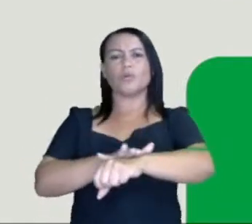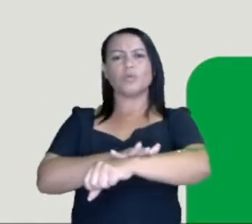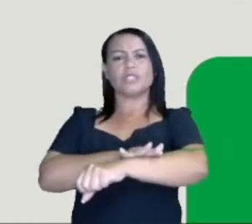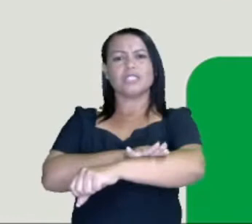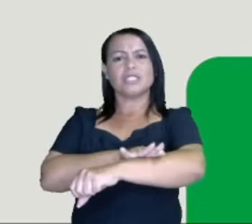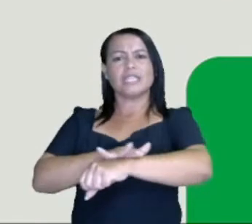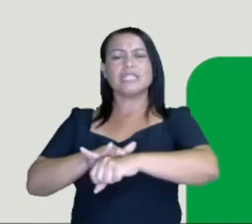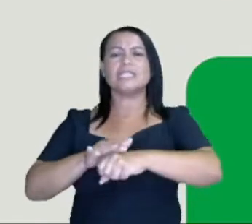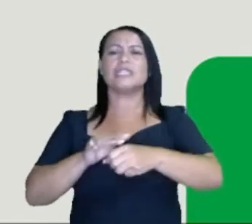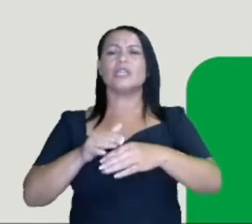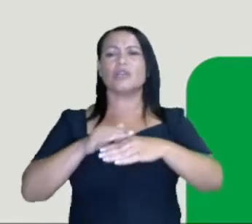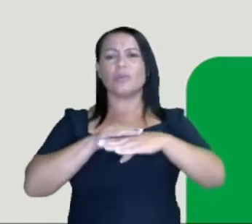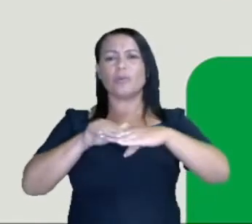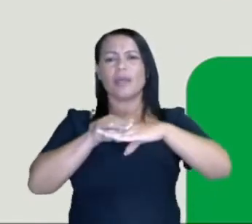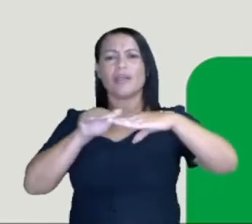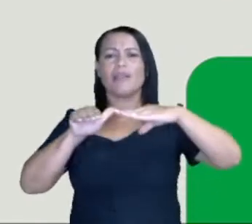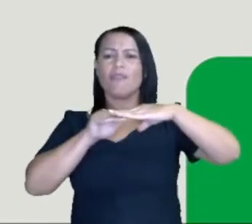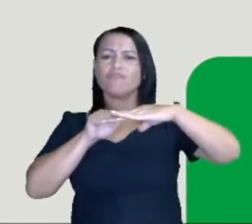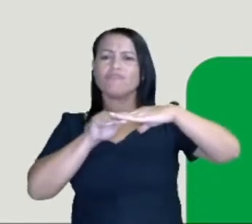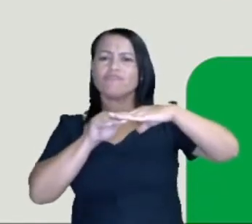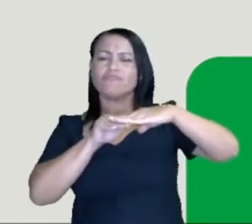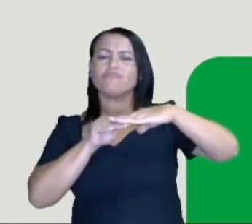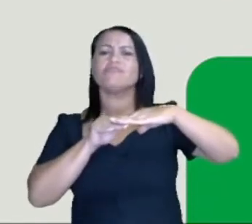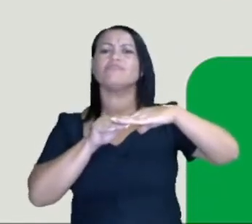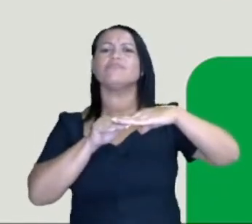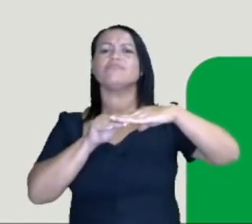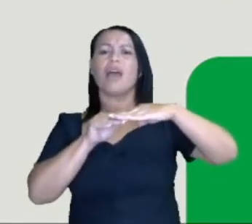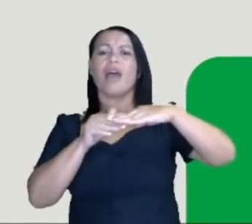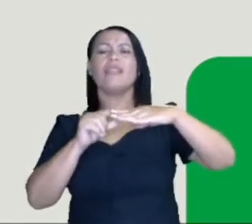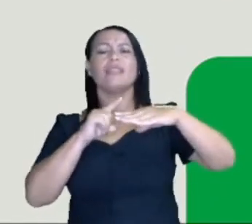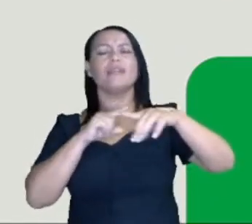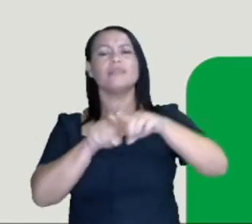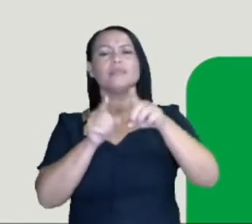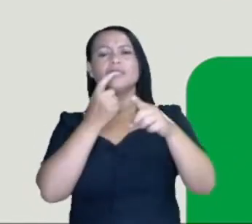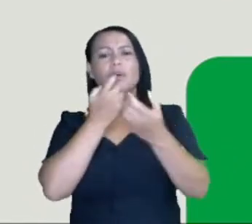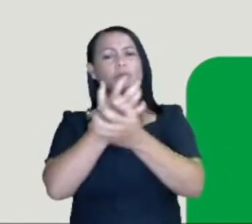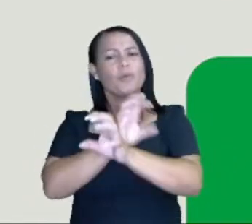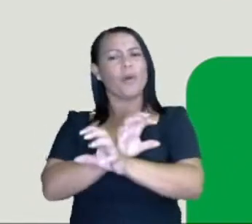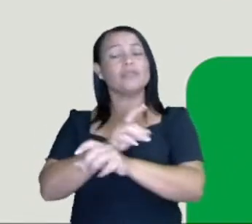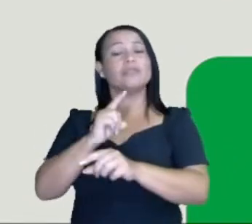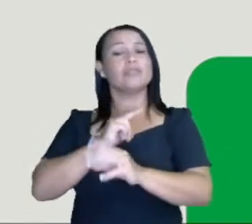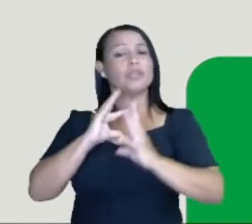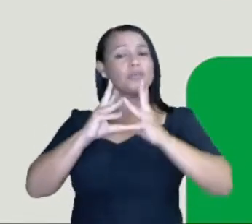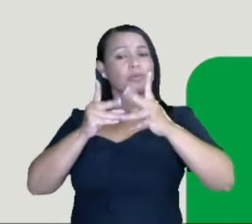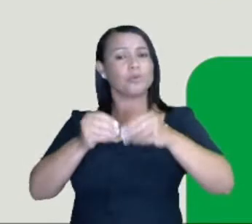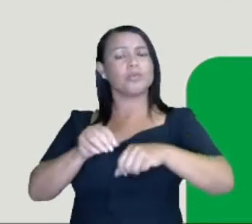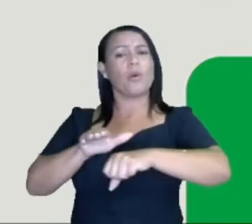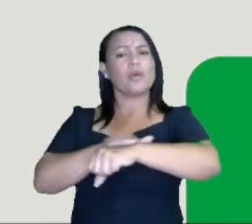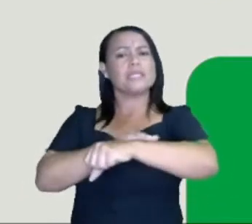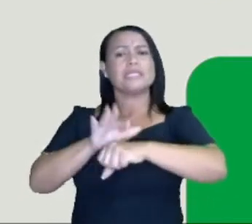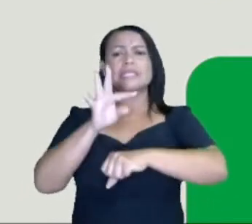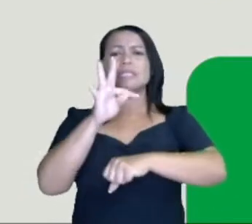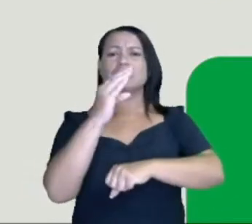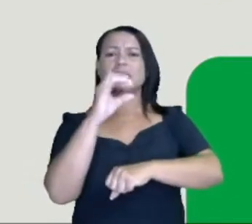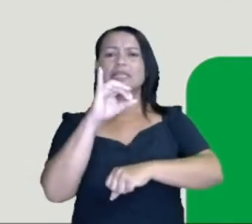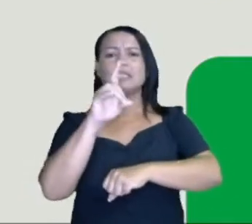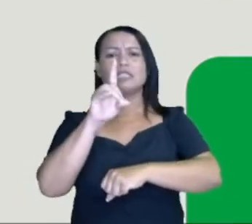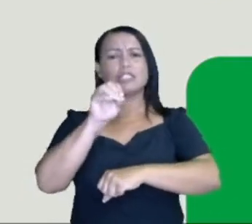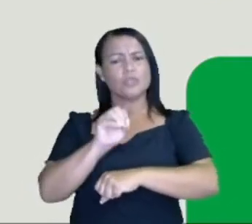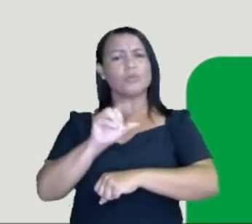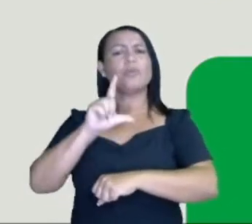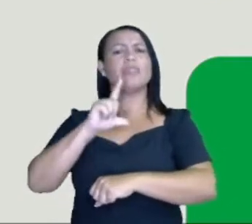tecido epitelial, tecido conjuntivo, tecido ósseo. Então esse tecido vai formar um